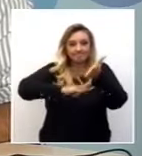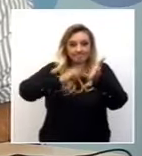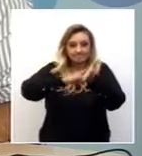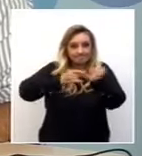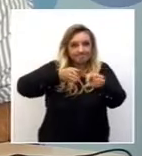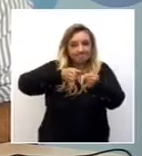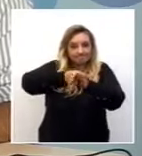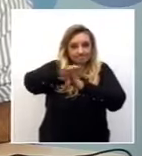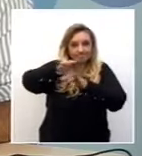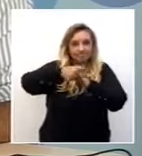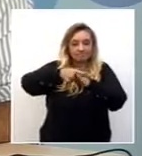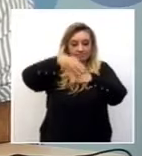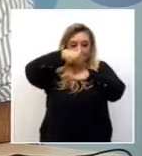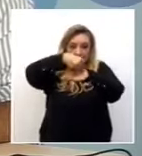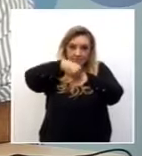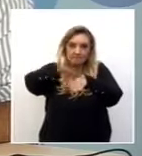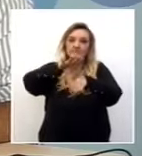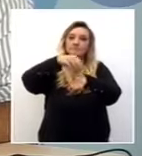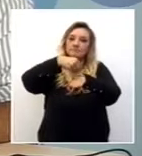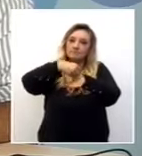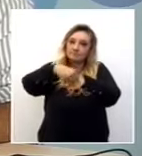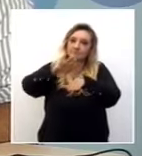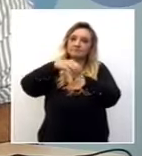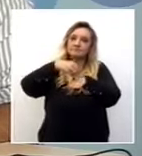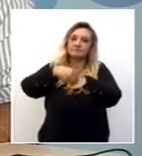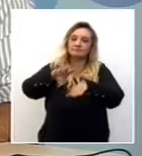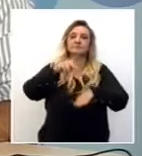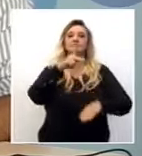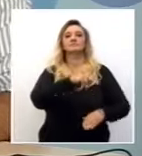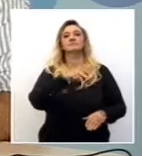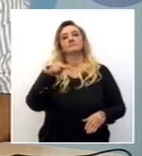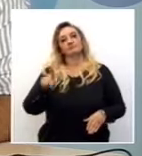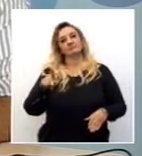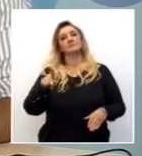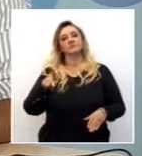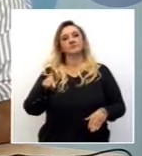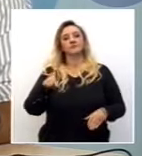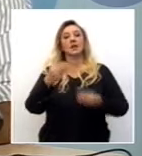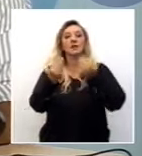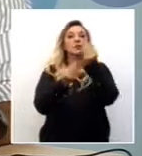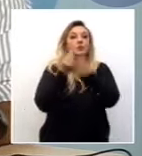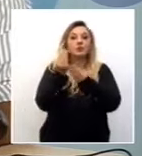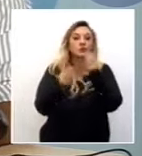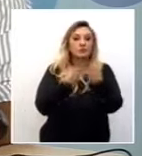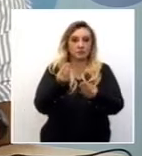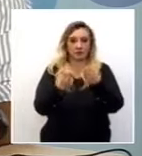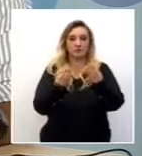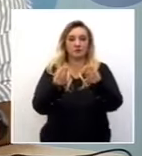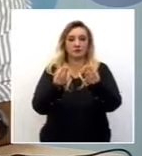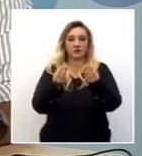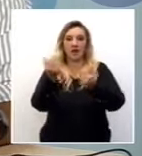ele vem norteando os professores para como ele deve